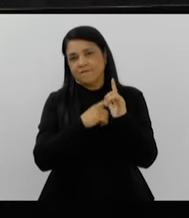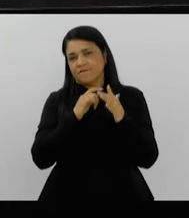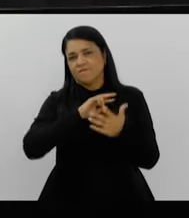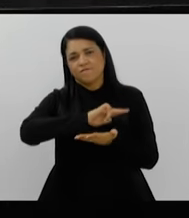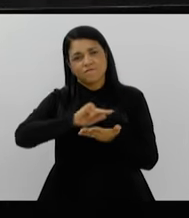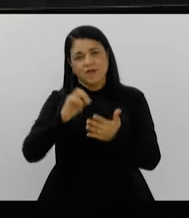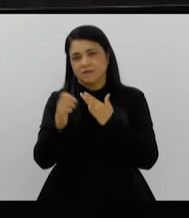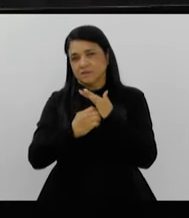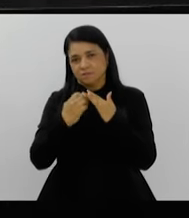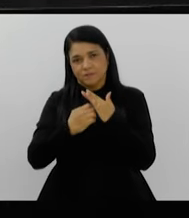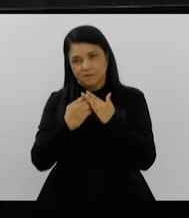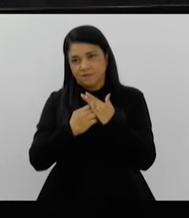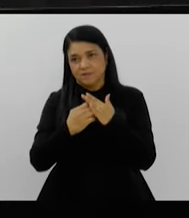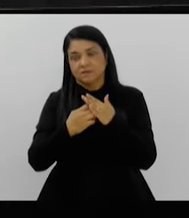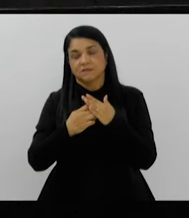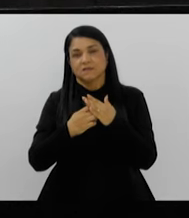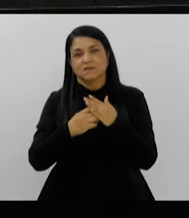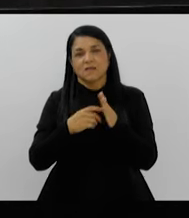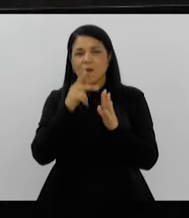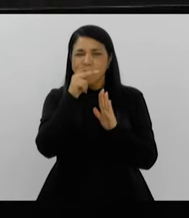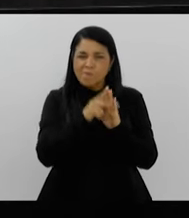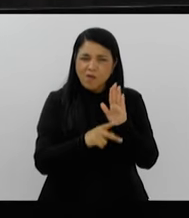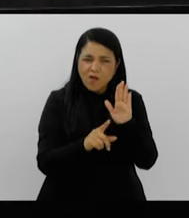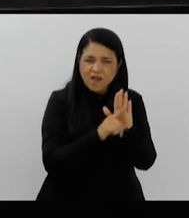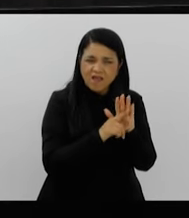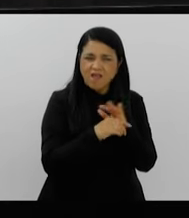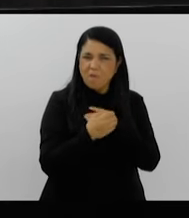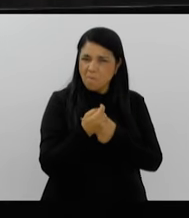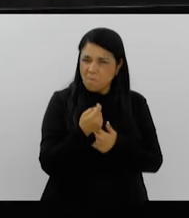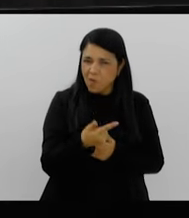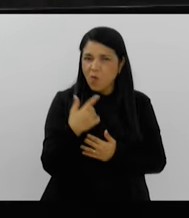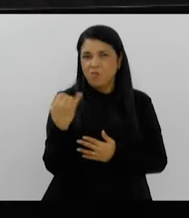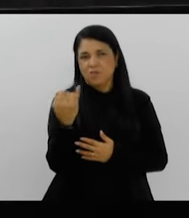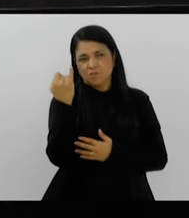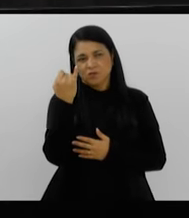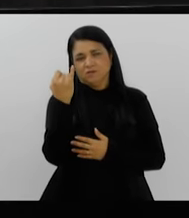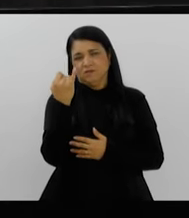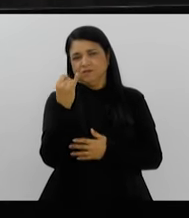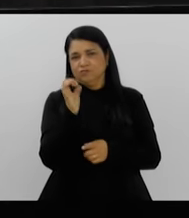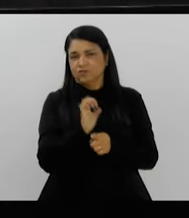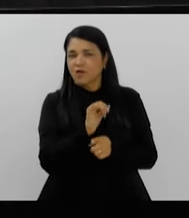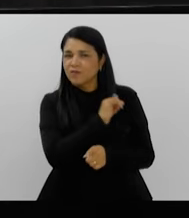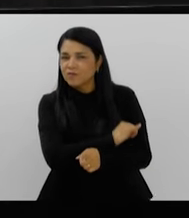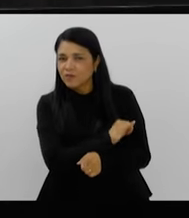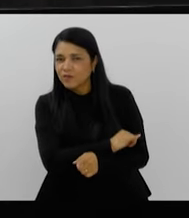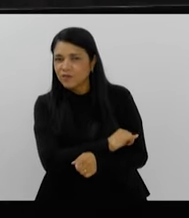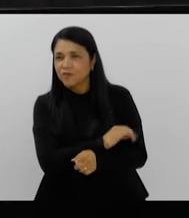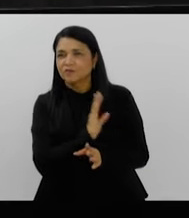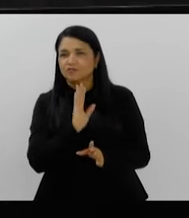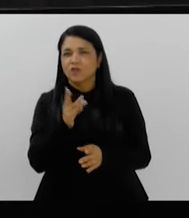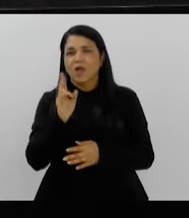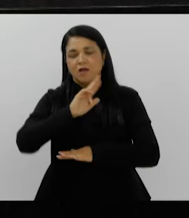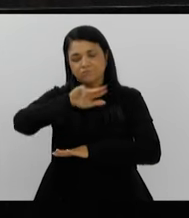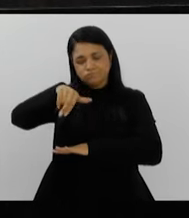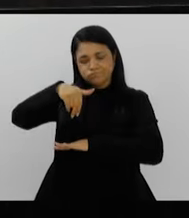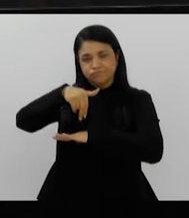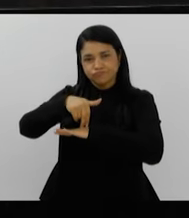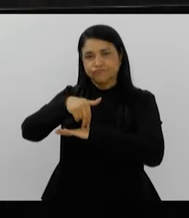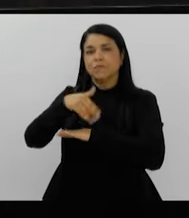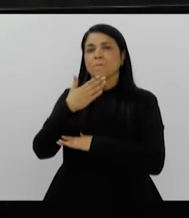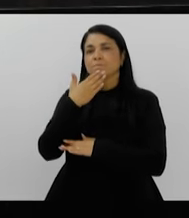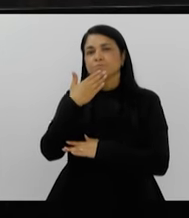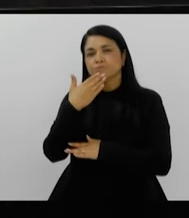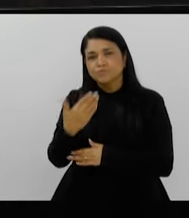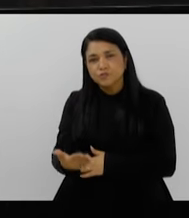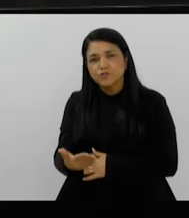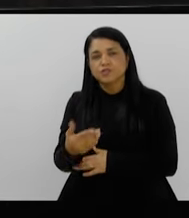lei é tão pouco importante para o estado do Rio de Janeiro? Já fiz uso da tribuna pedindo Já